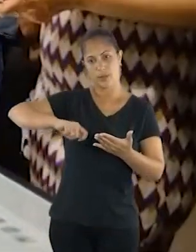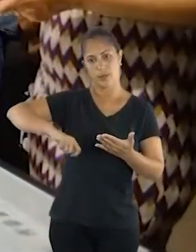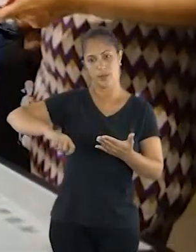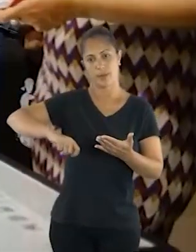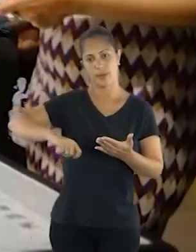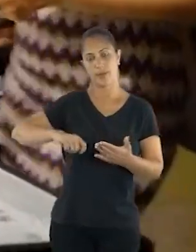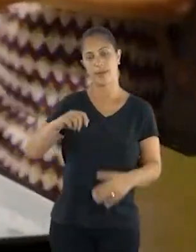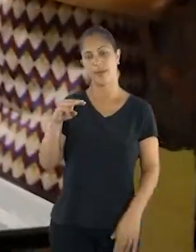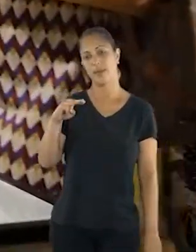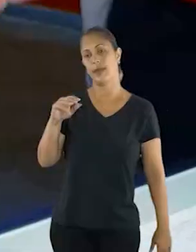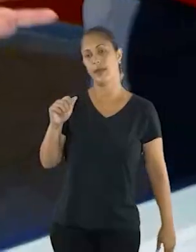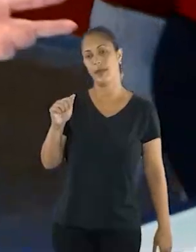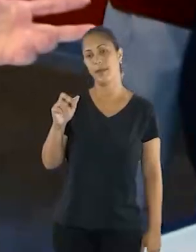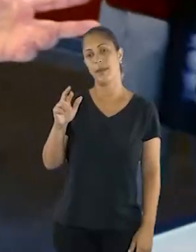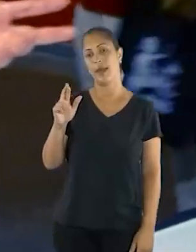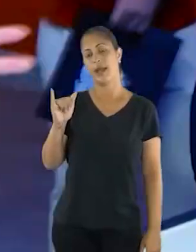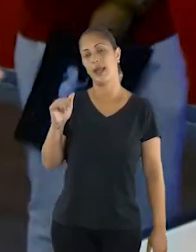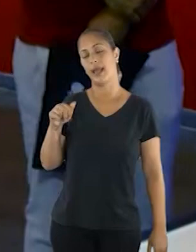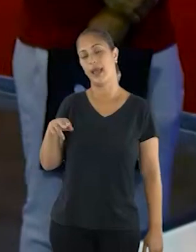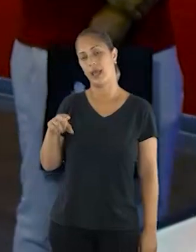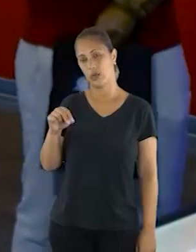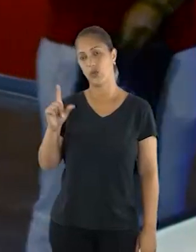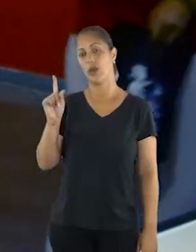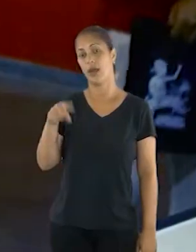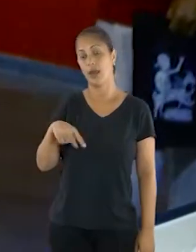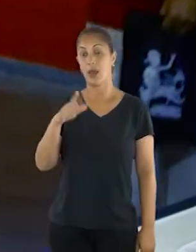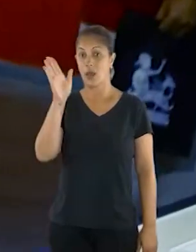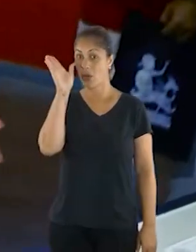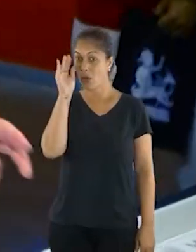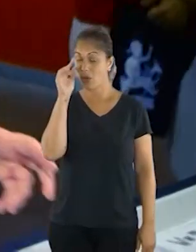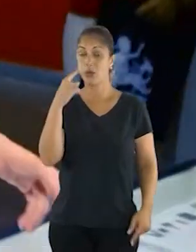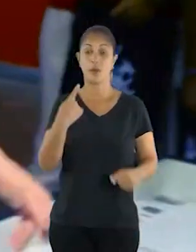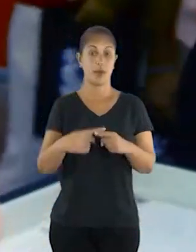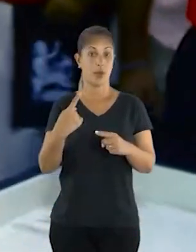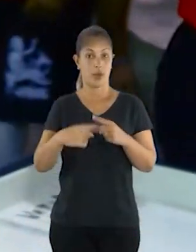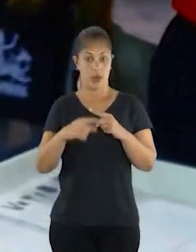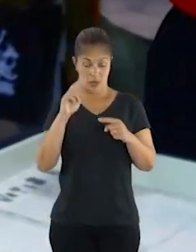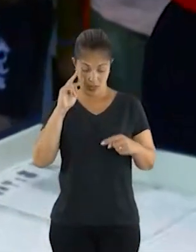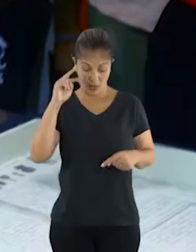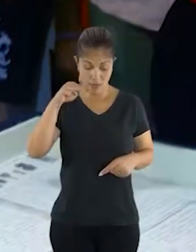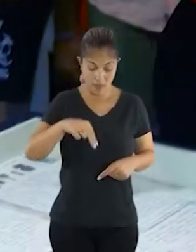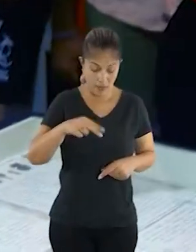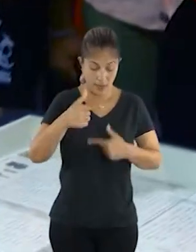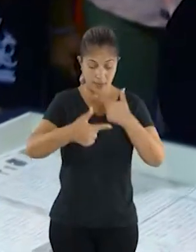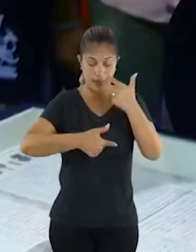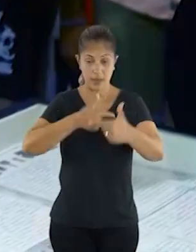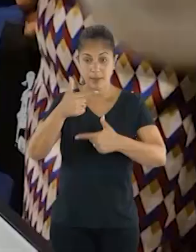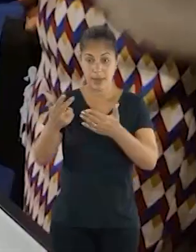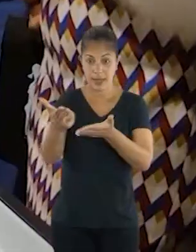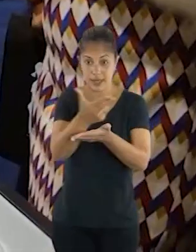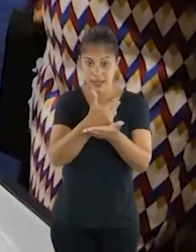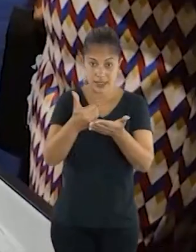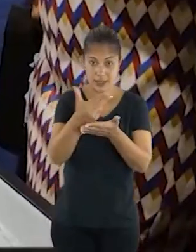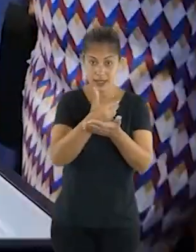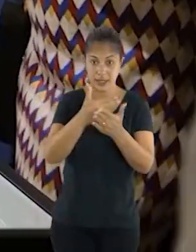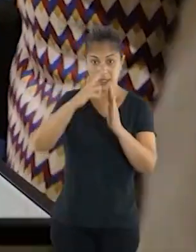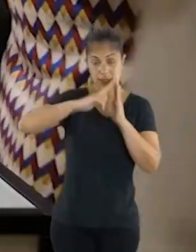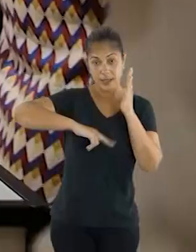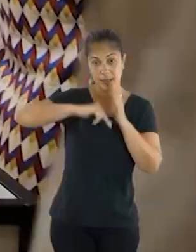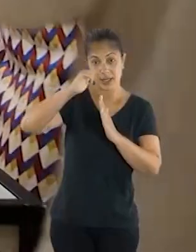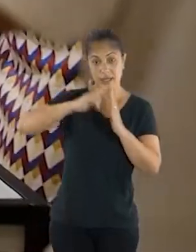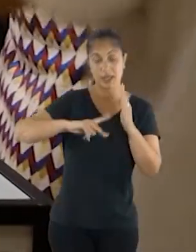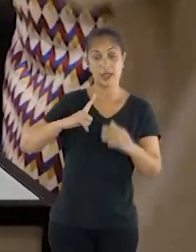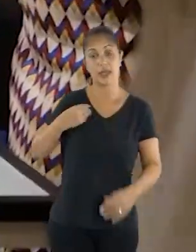ele escrevia. E é muito curioso que vocês veem que esse trabalho de desenho e de pintura